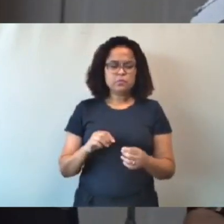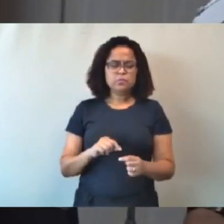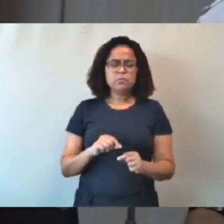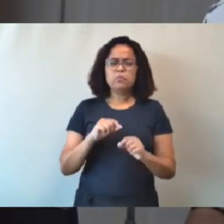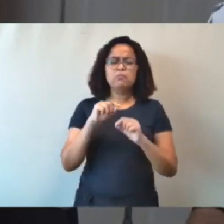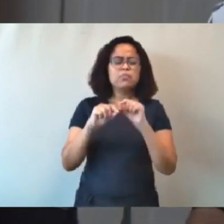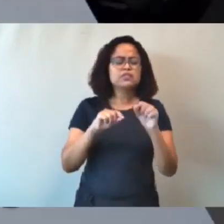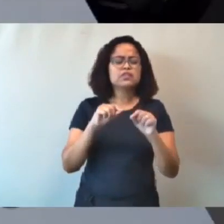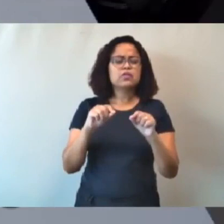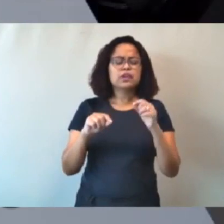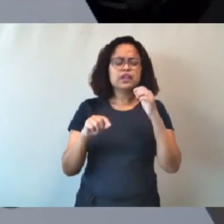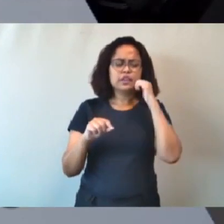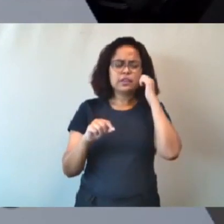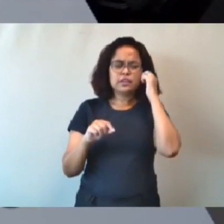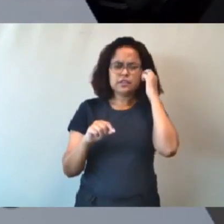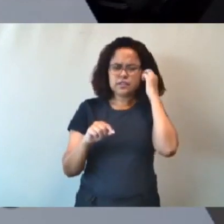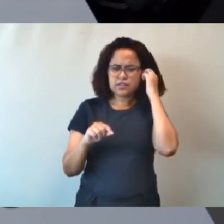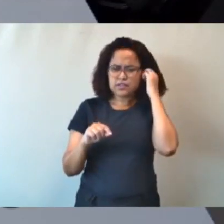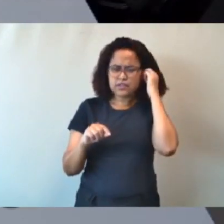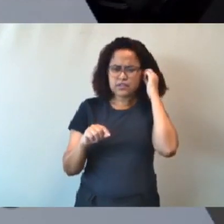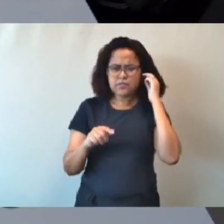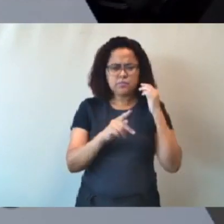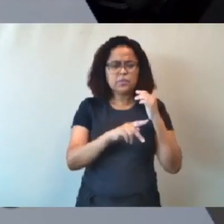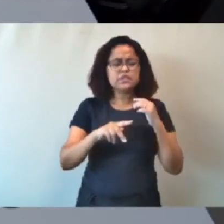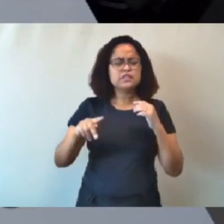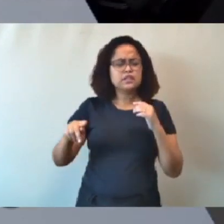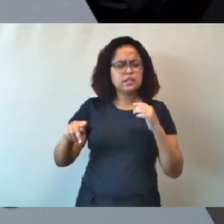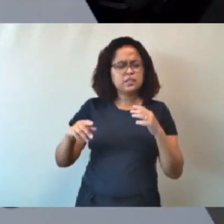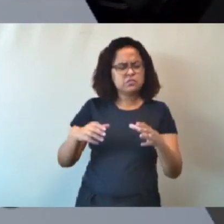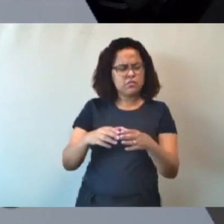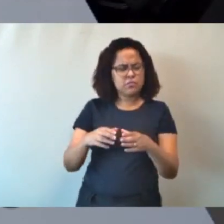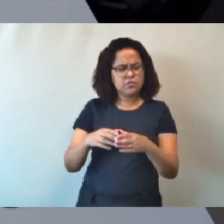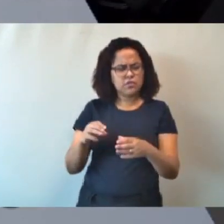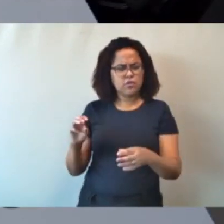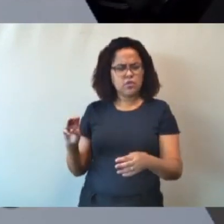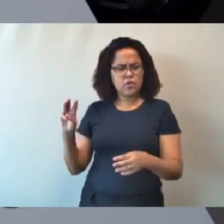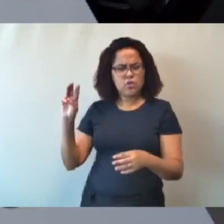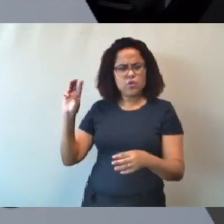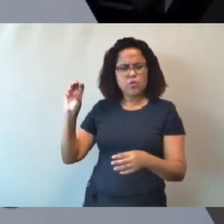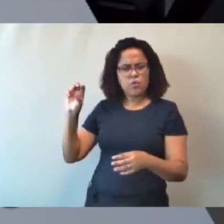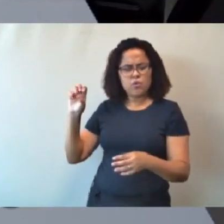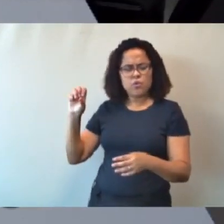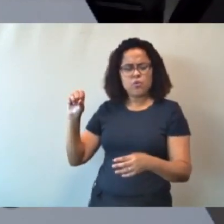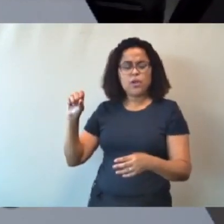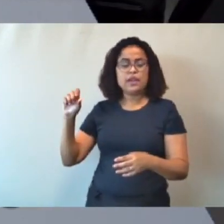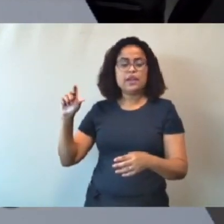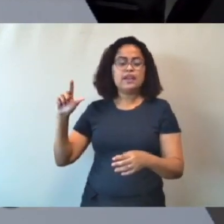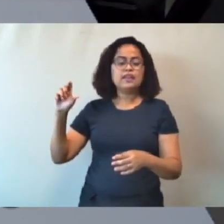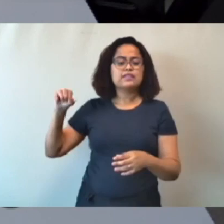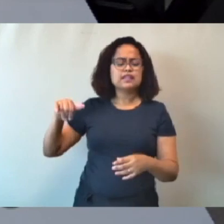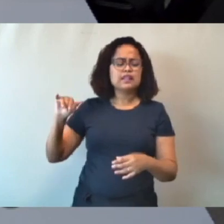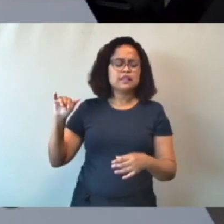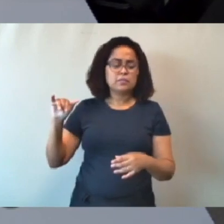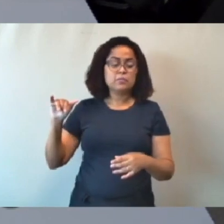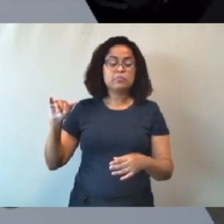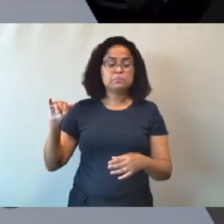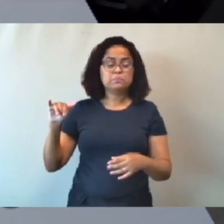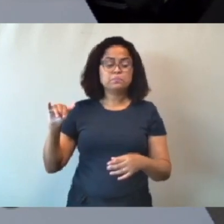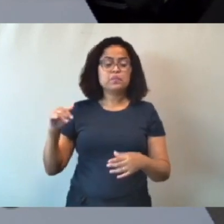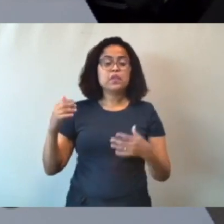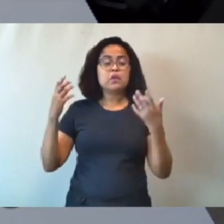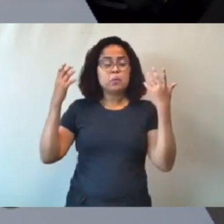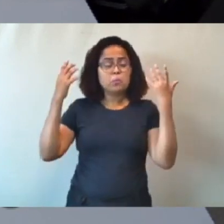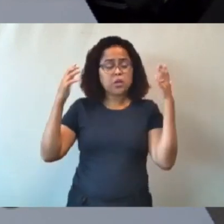presidente dessa comissão. Mais uma vez, parabenizar o vereador Reinaldo por ter chamado